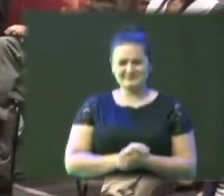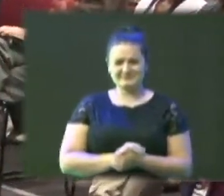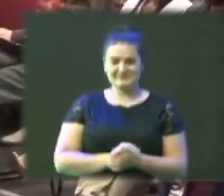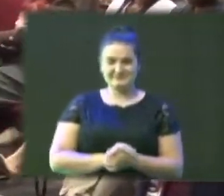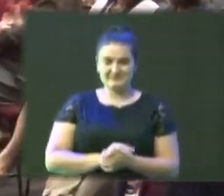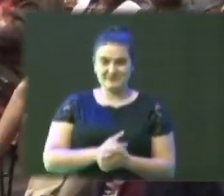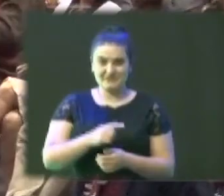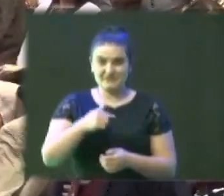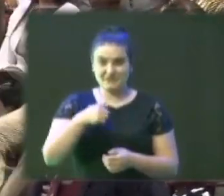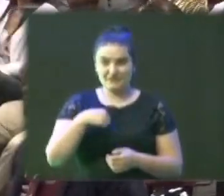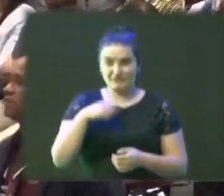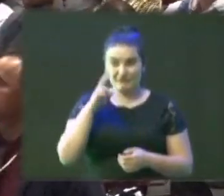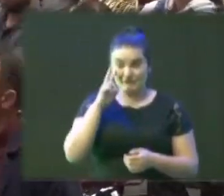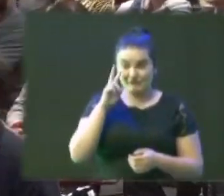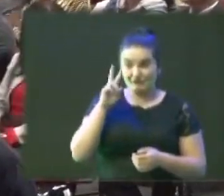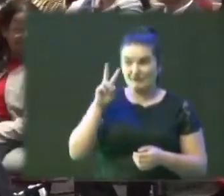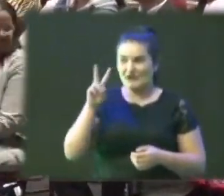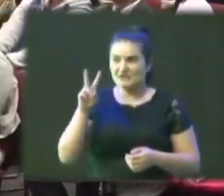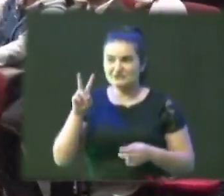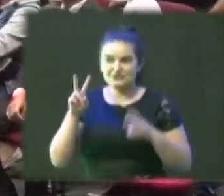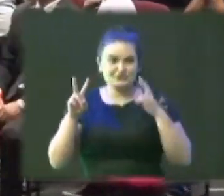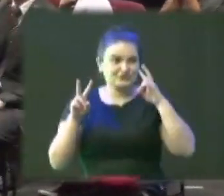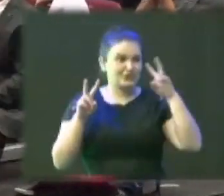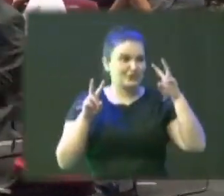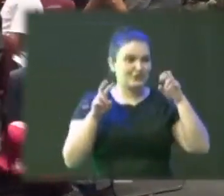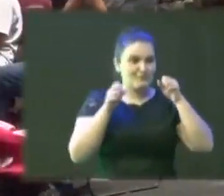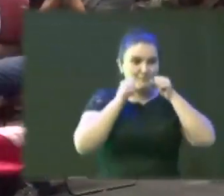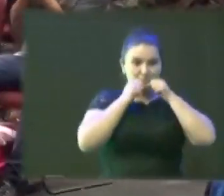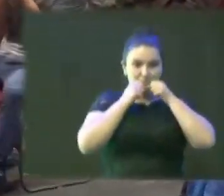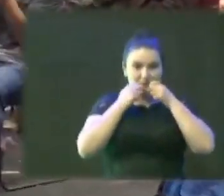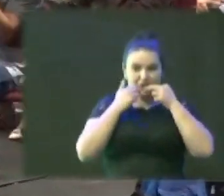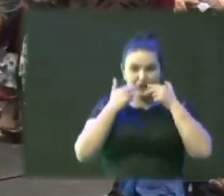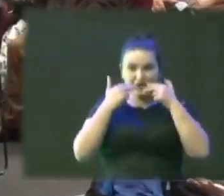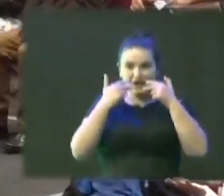Ouço as línguas